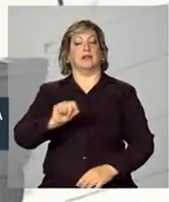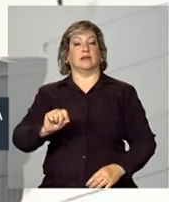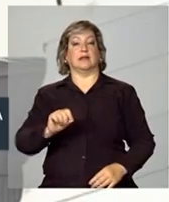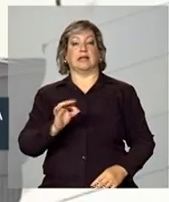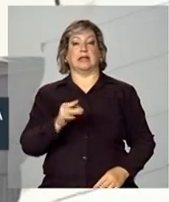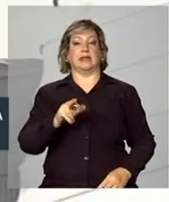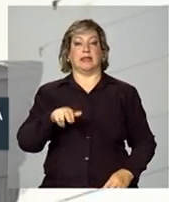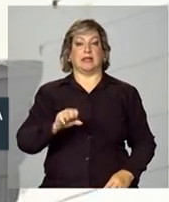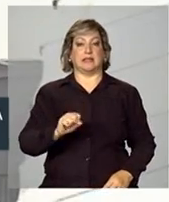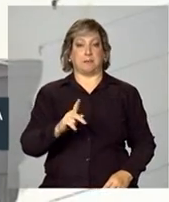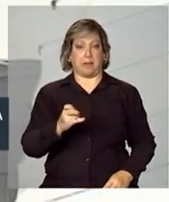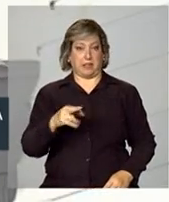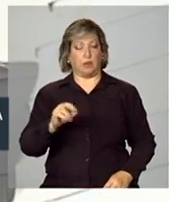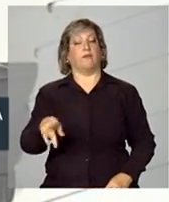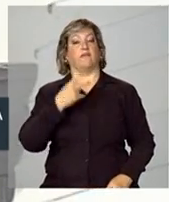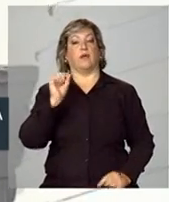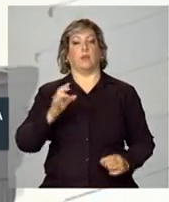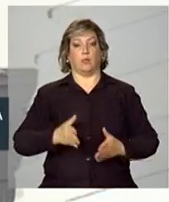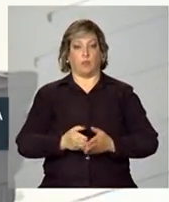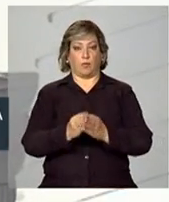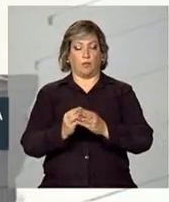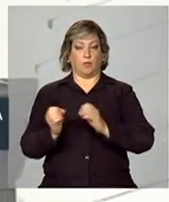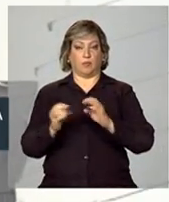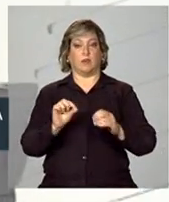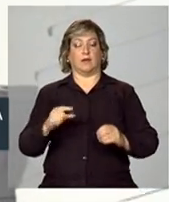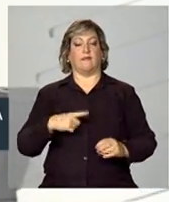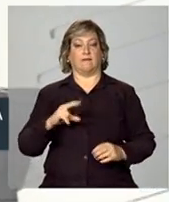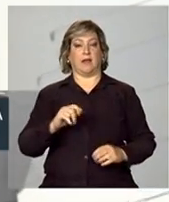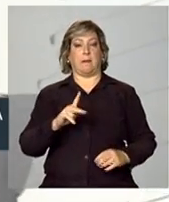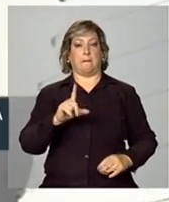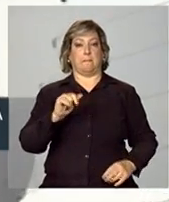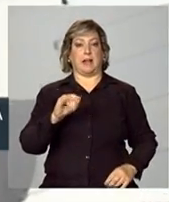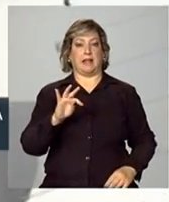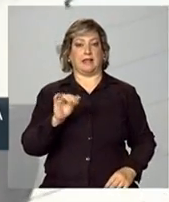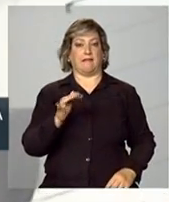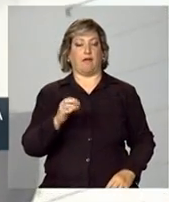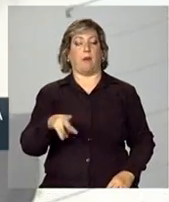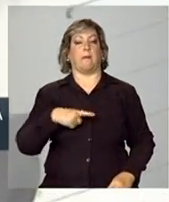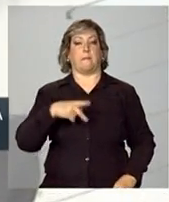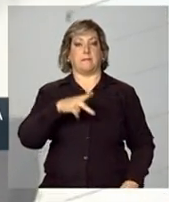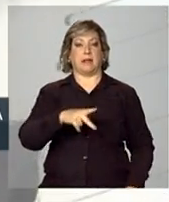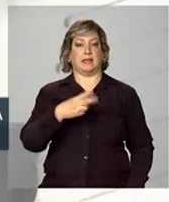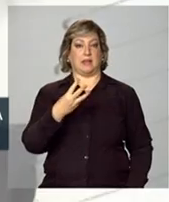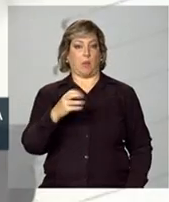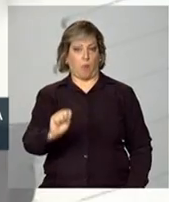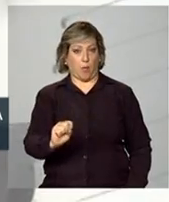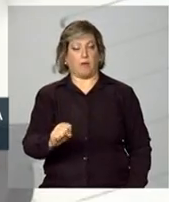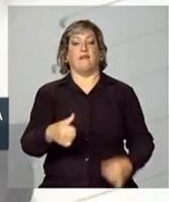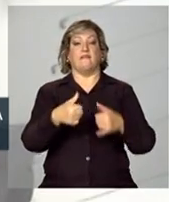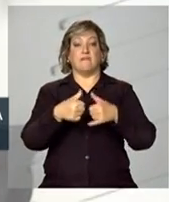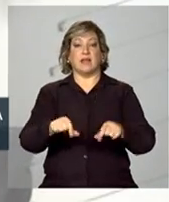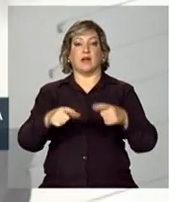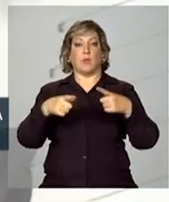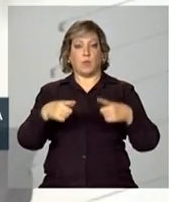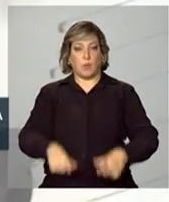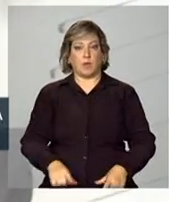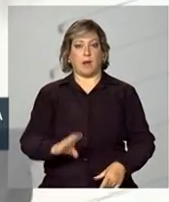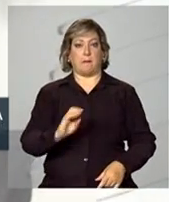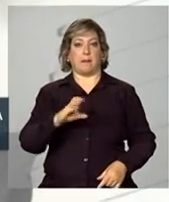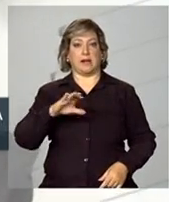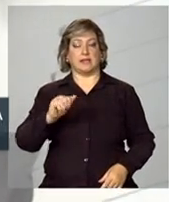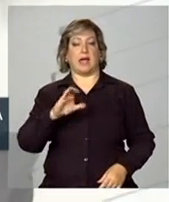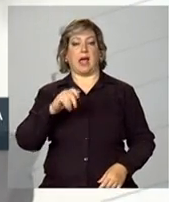Transpetro a embarcação será abastecida na plataforma T p38 que fica na Bacia